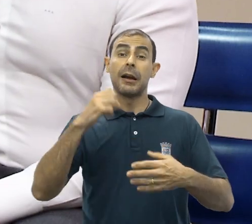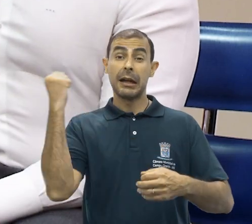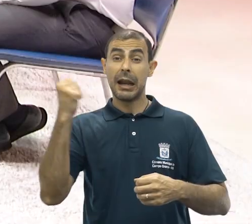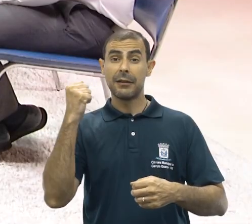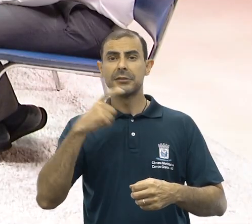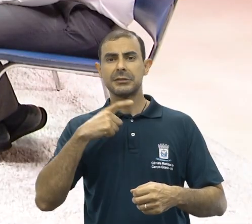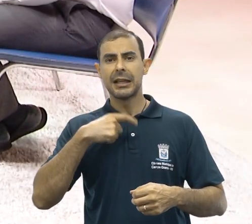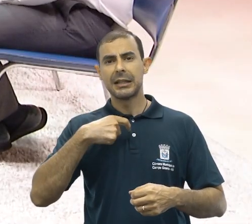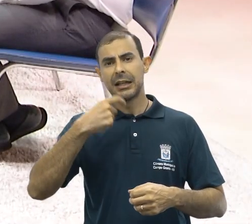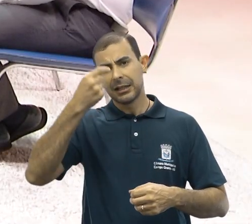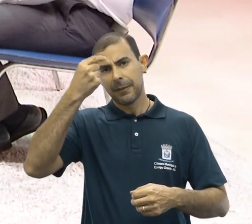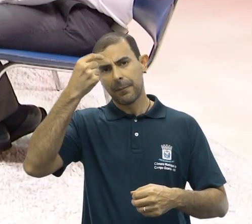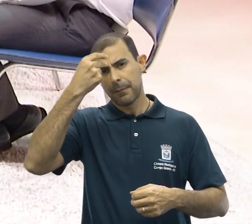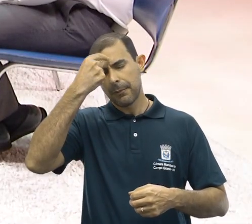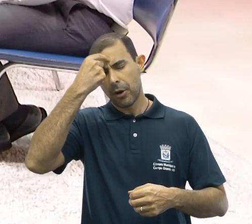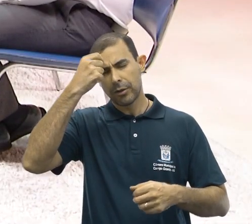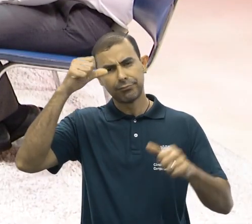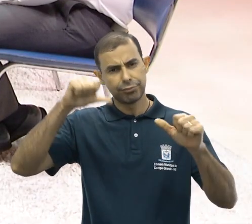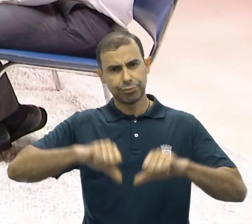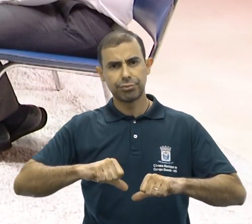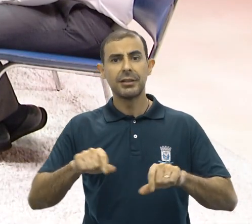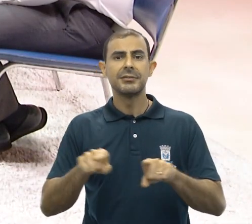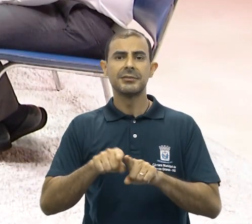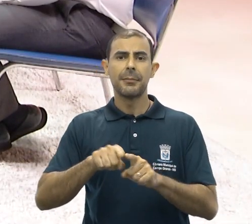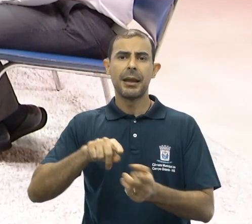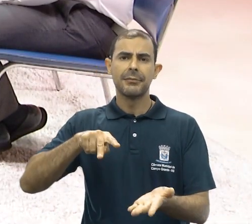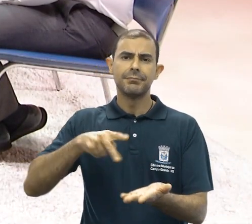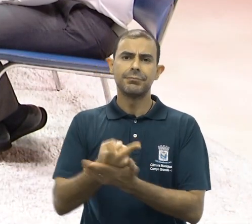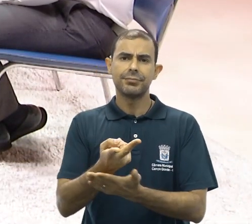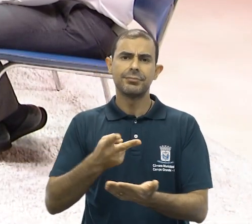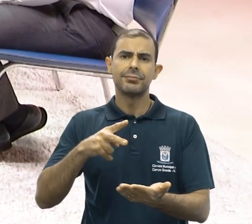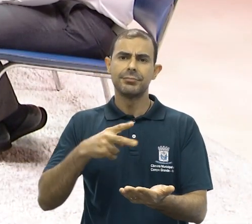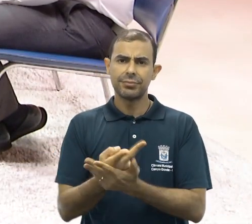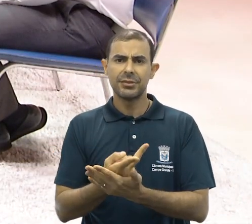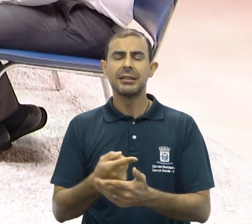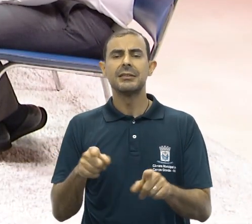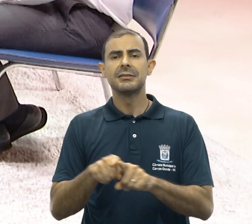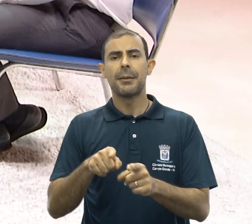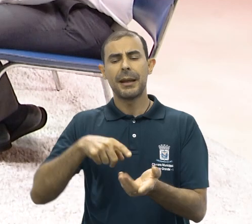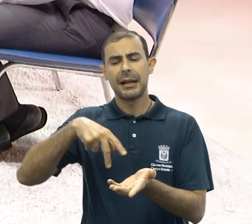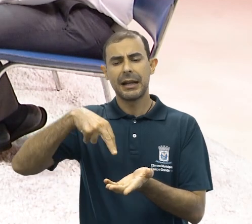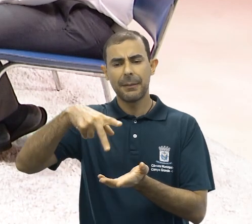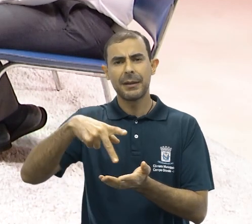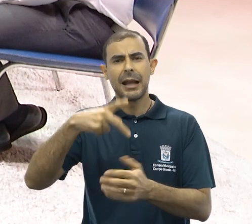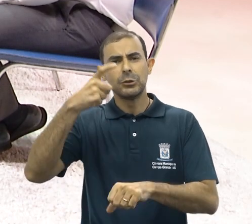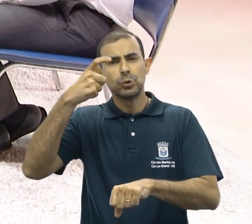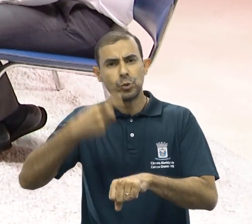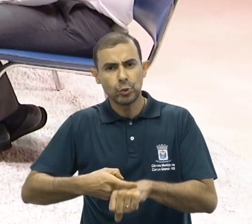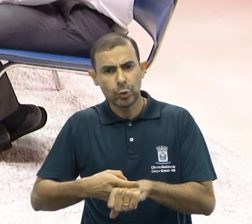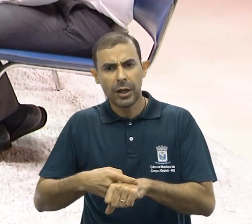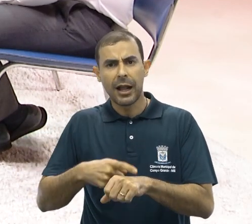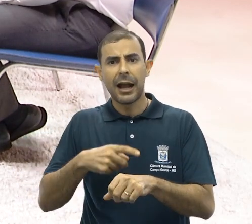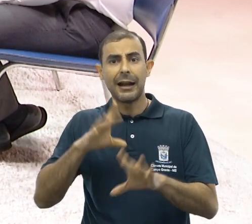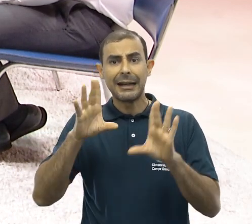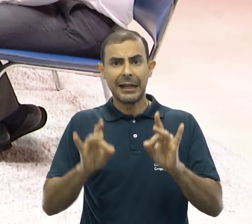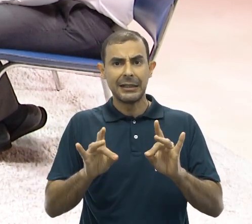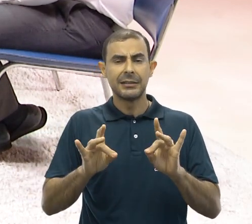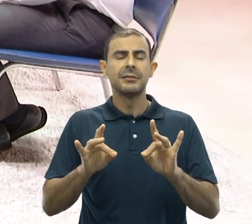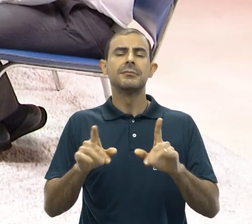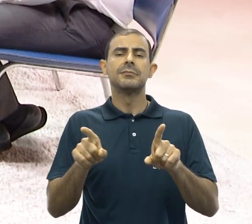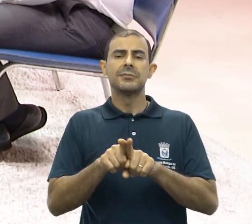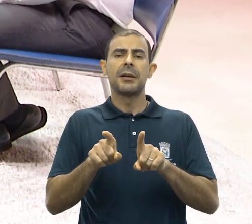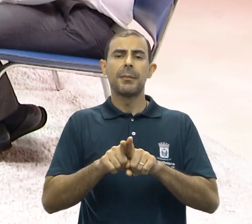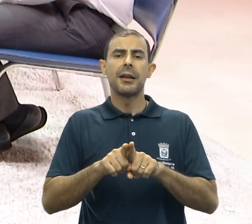demência, de quedas por instabilidade postural, freezing da marcha, né, que é o congelar da